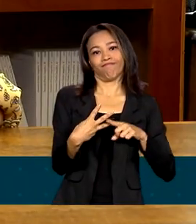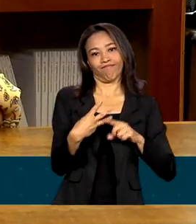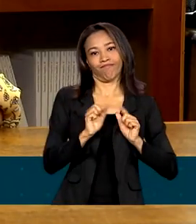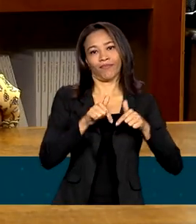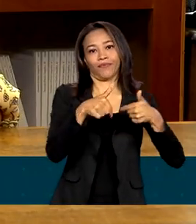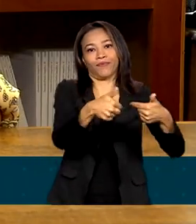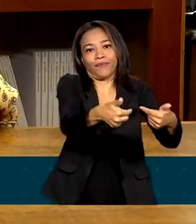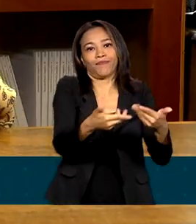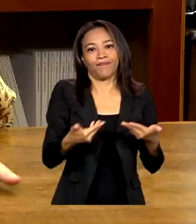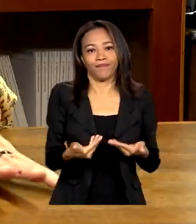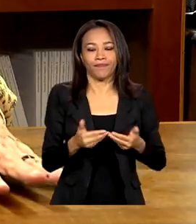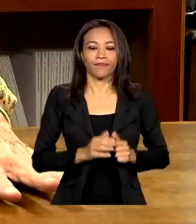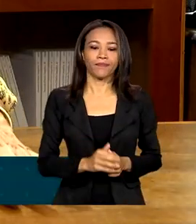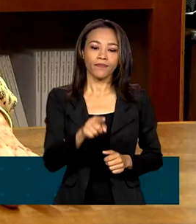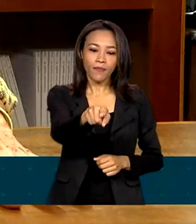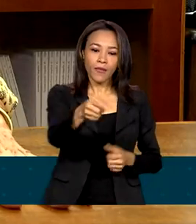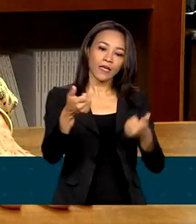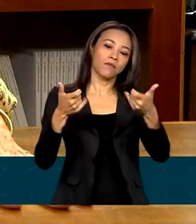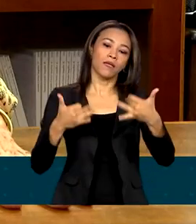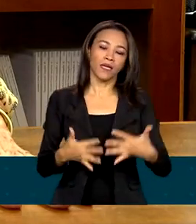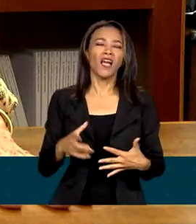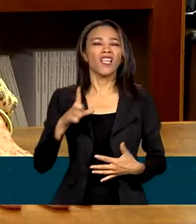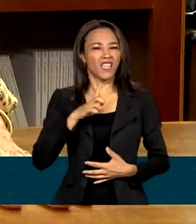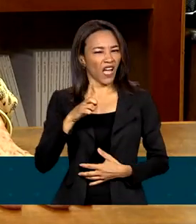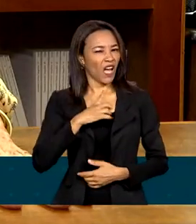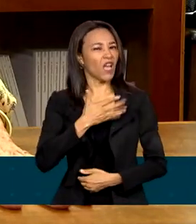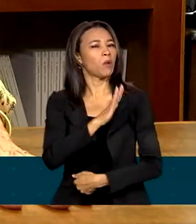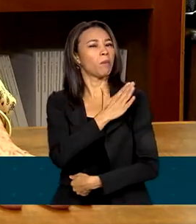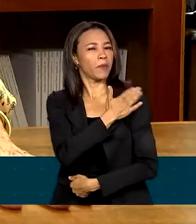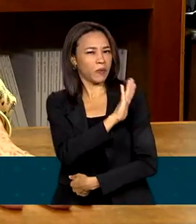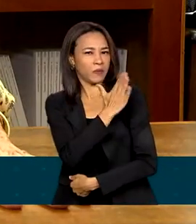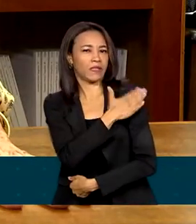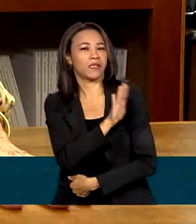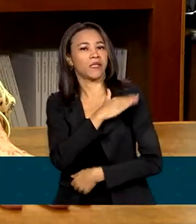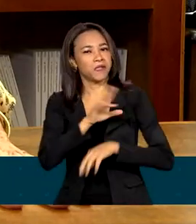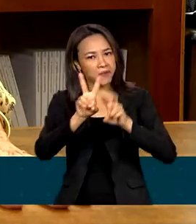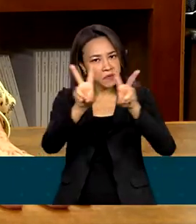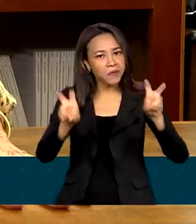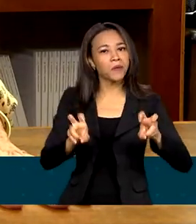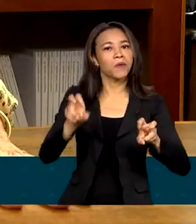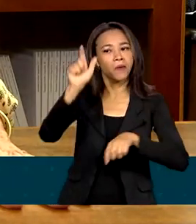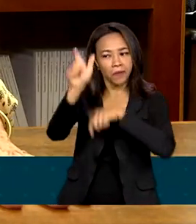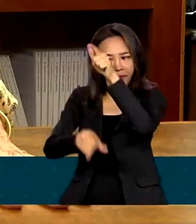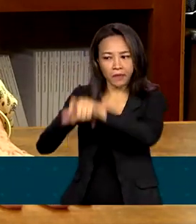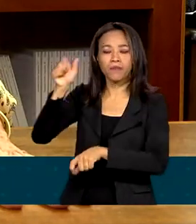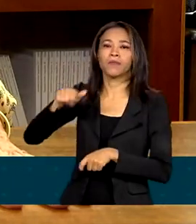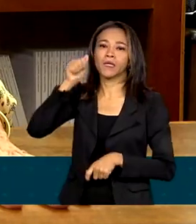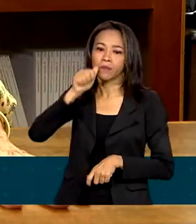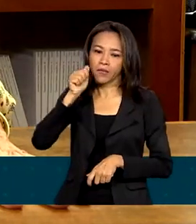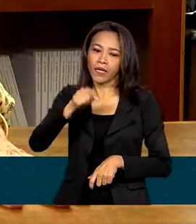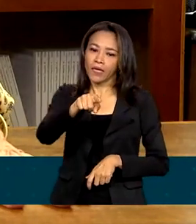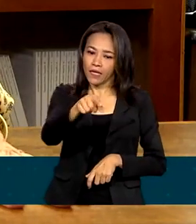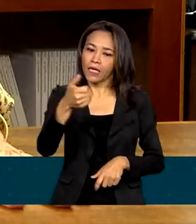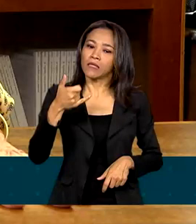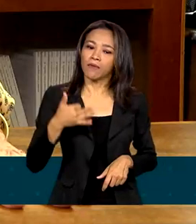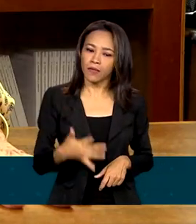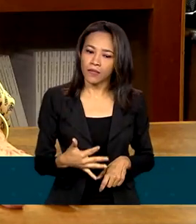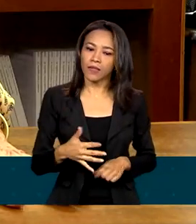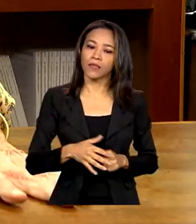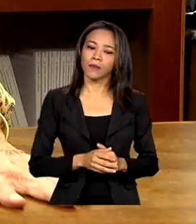Além de ter um certo preconceito em relação às mulheres, eu digo que na